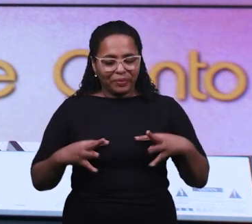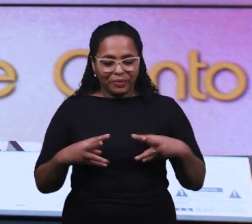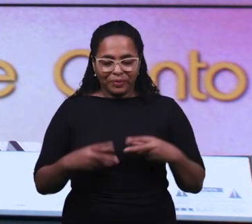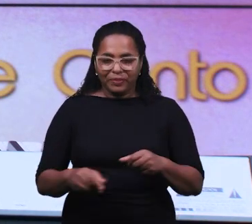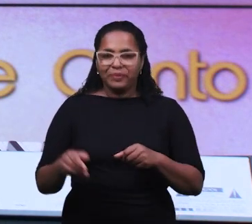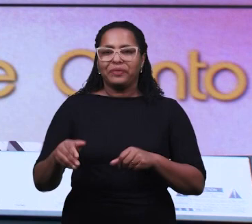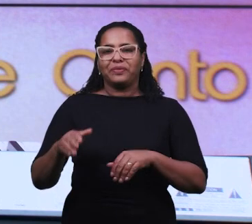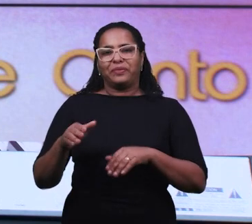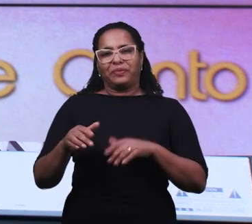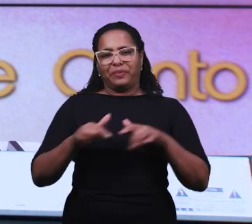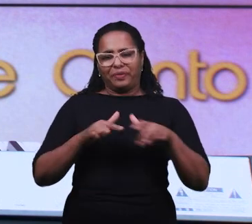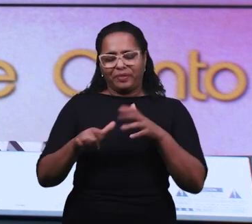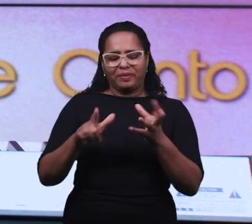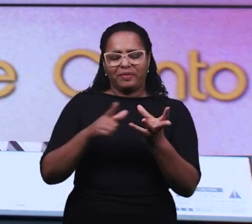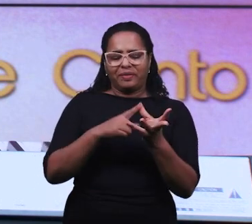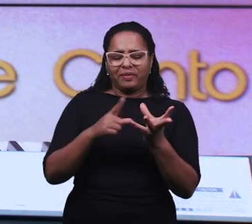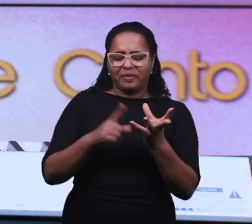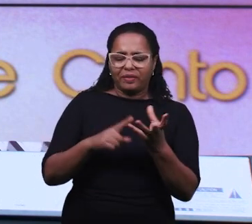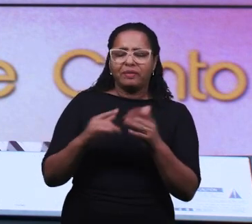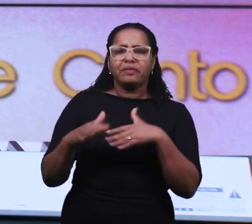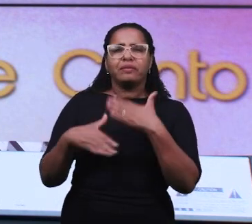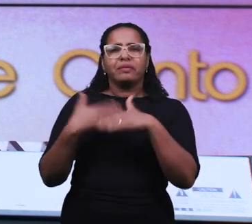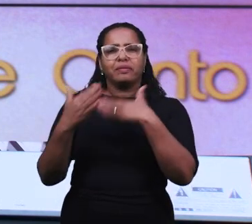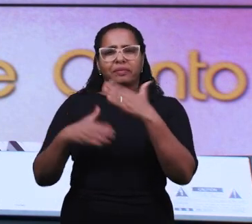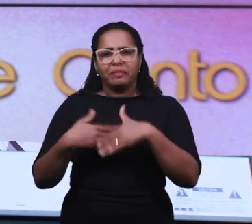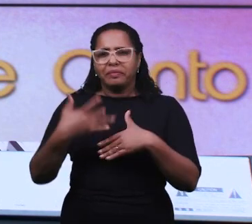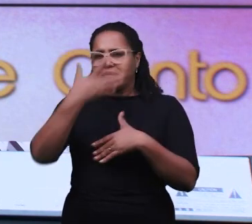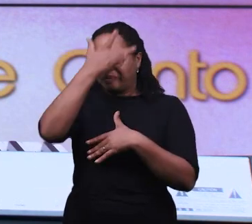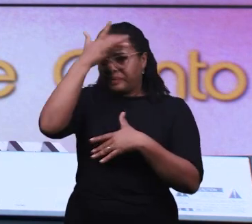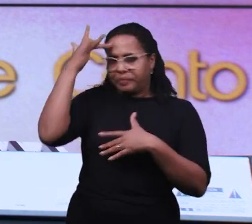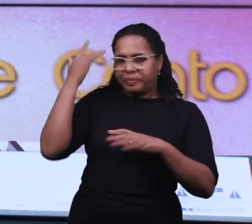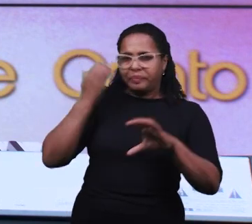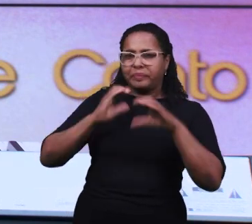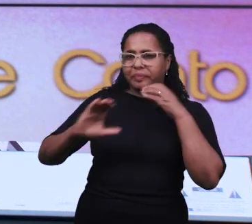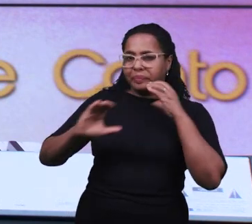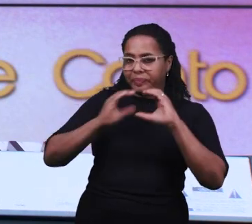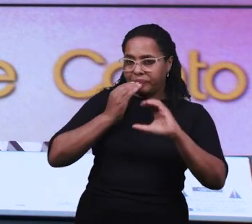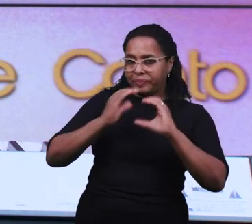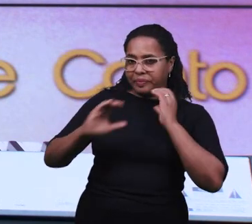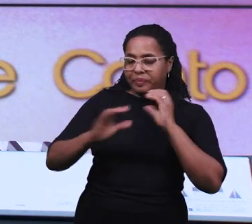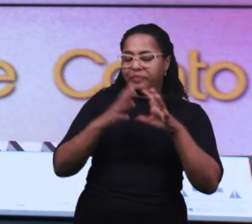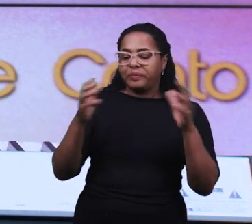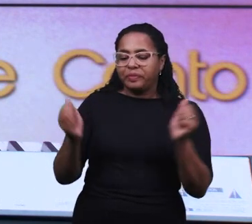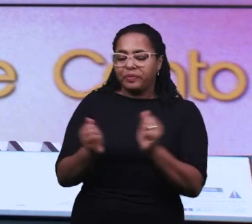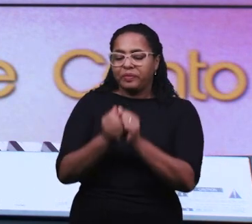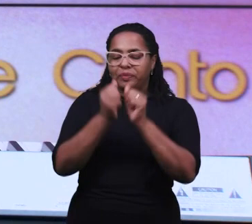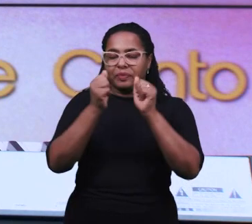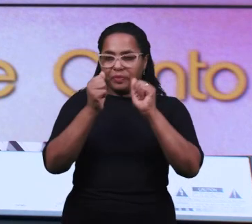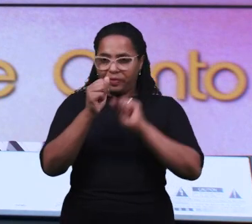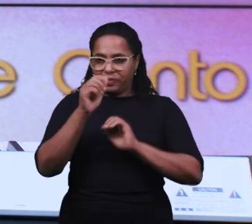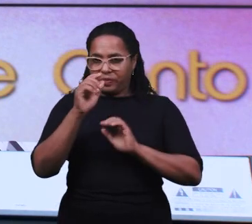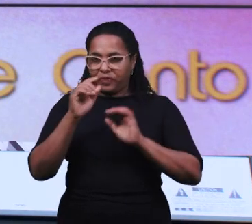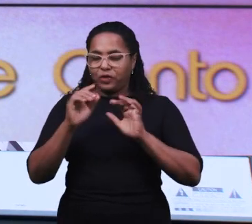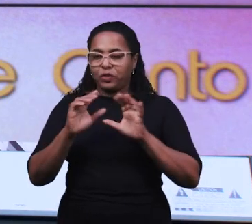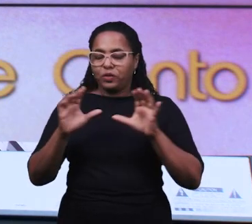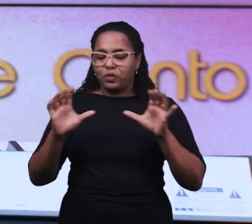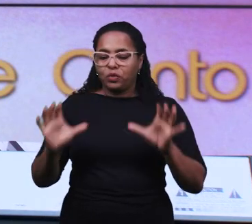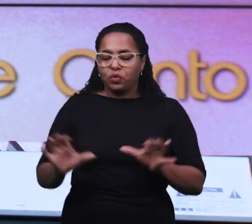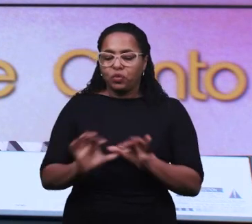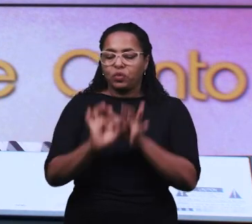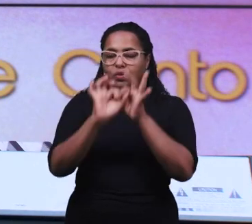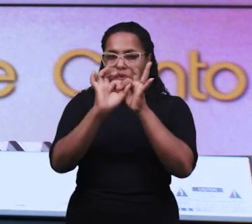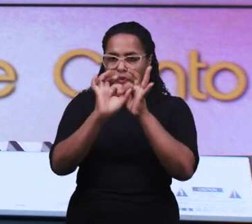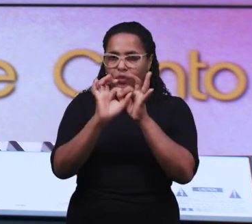Todo o trabalho de vogais precisa ser desenvolvido pelo cantor, porque no conjunto de texto, a formação